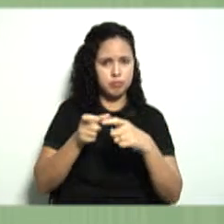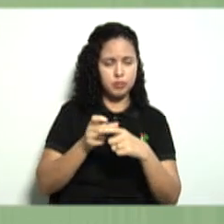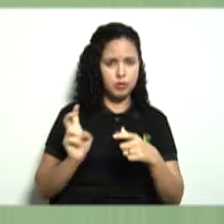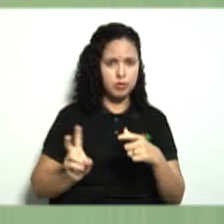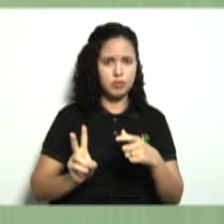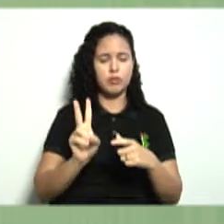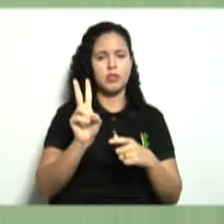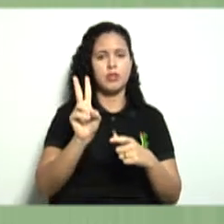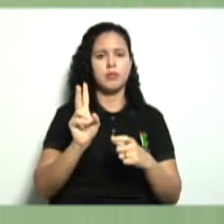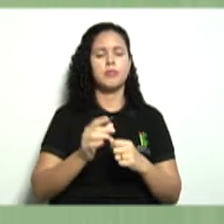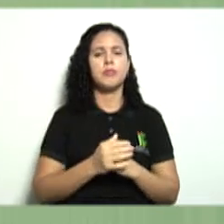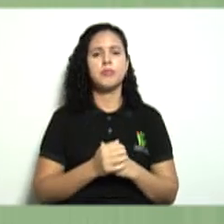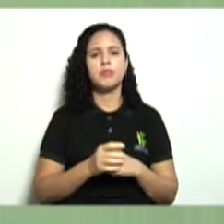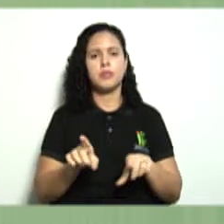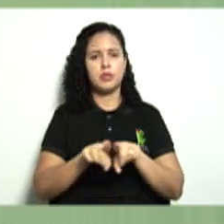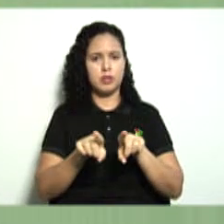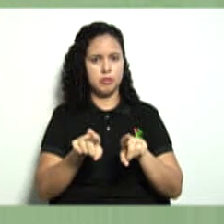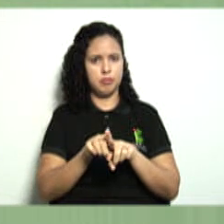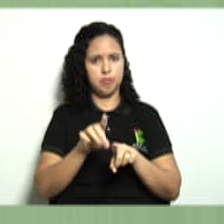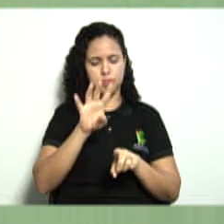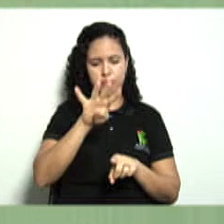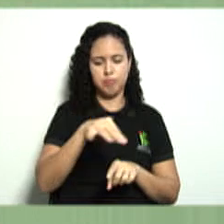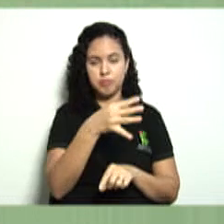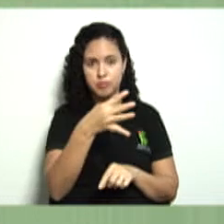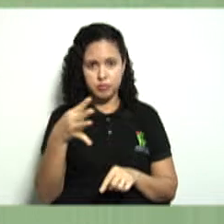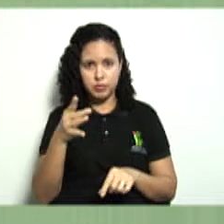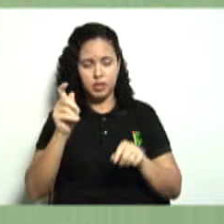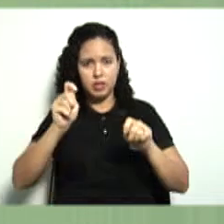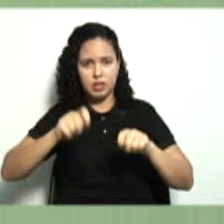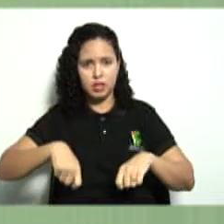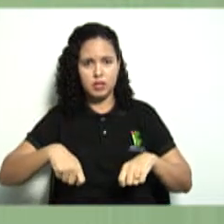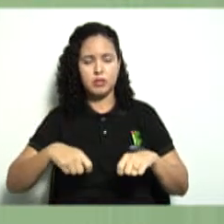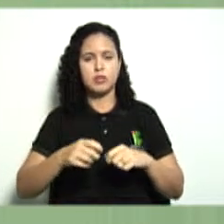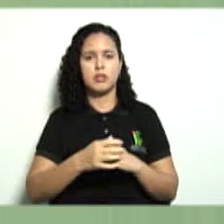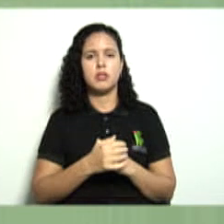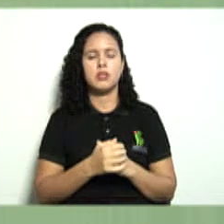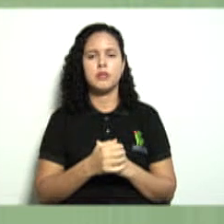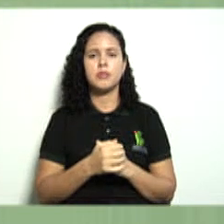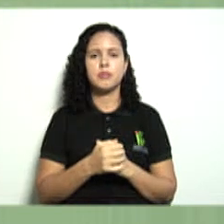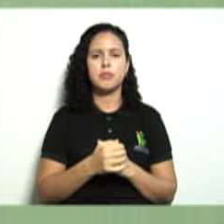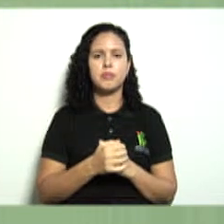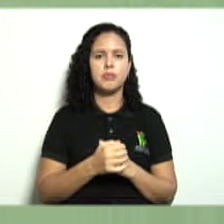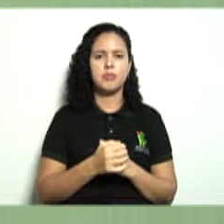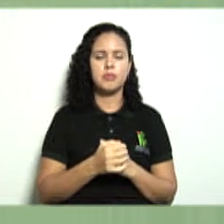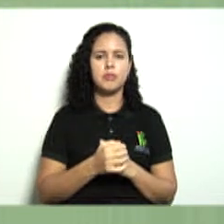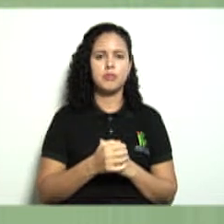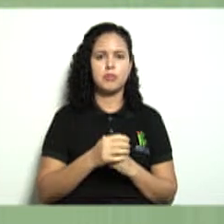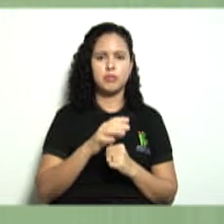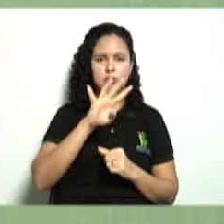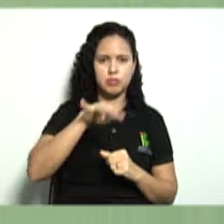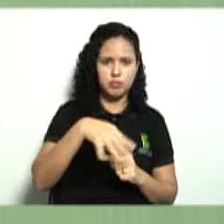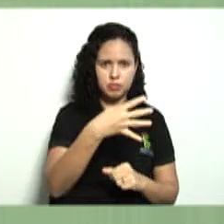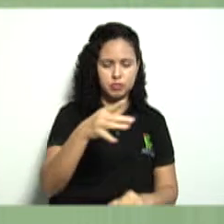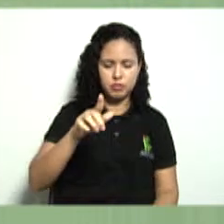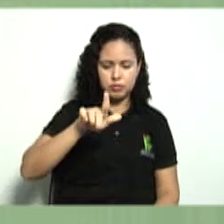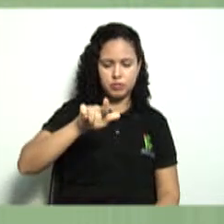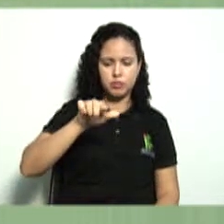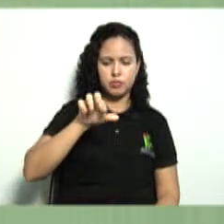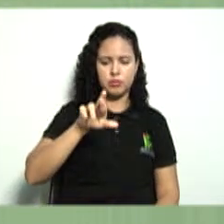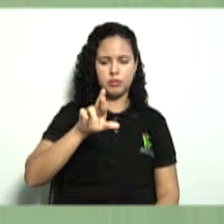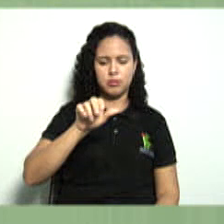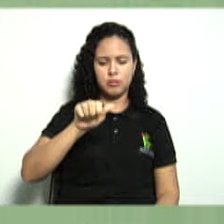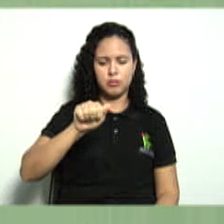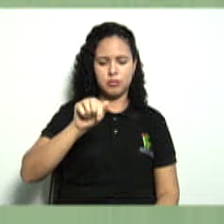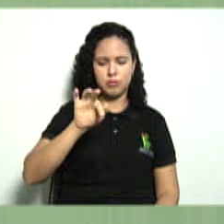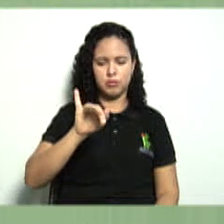ok? Assim como gerar os gráficos, ok? Então, assim, ó, os gráficos precisam de informações para ser gerado